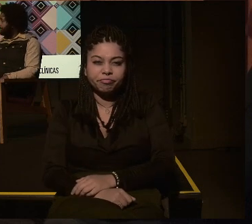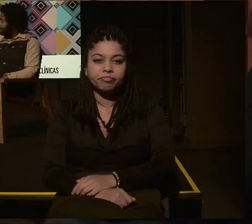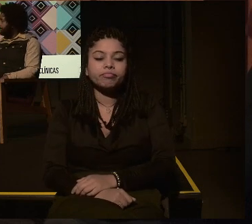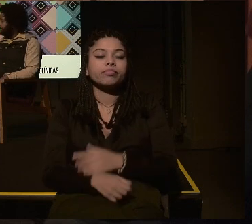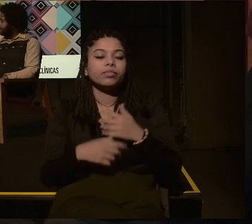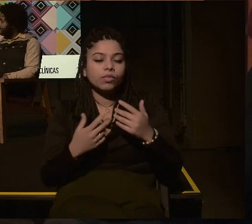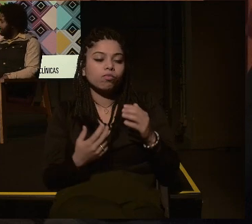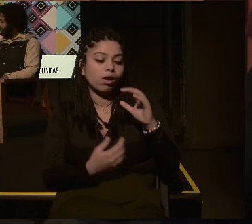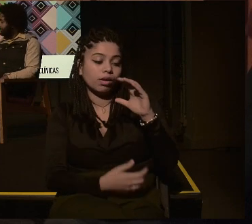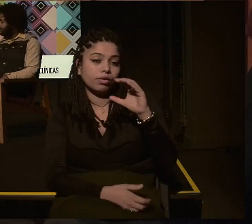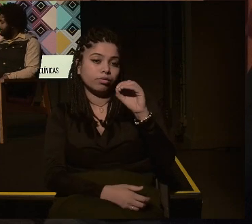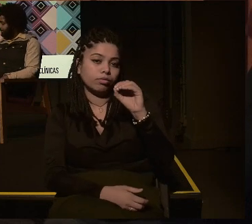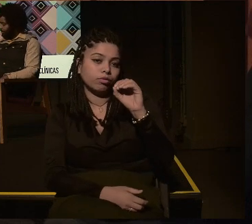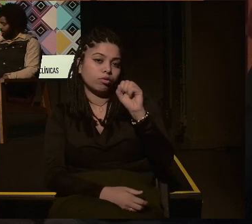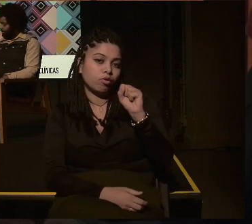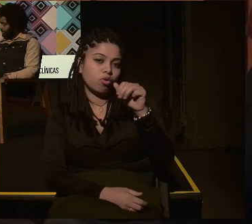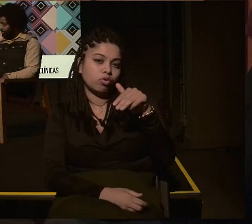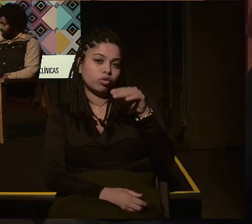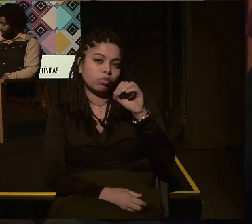Então, a analogia